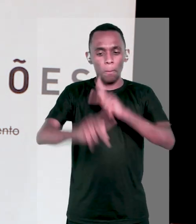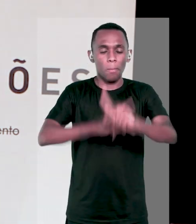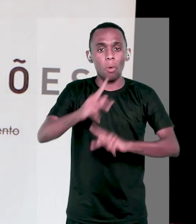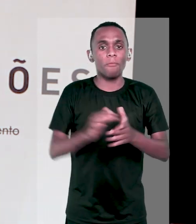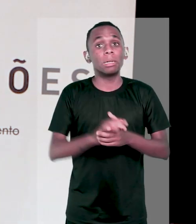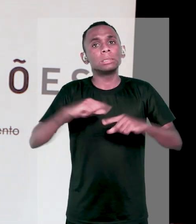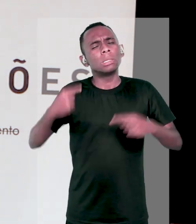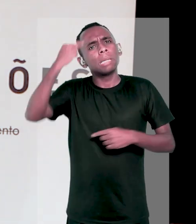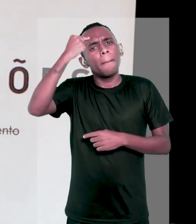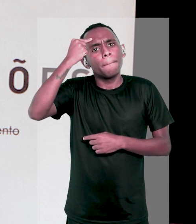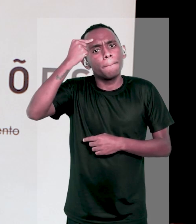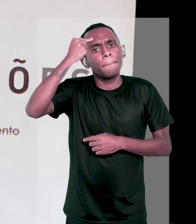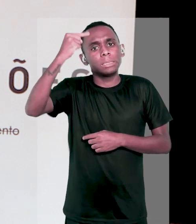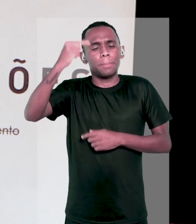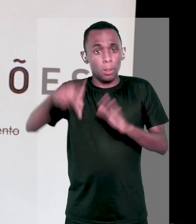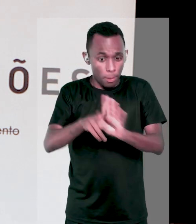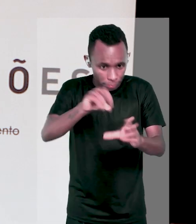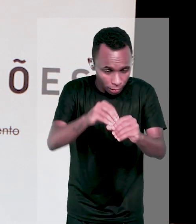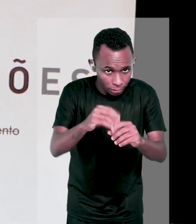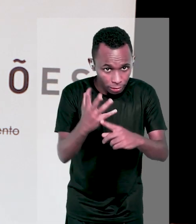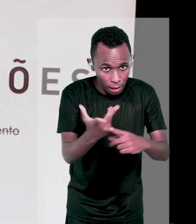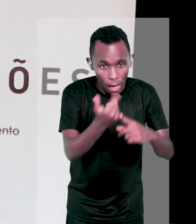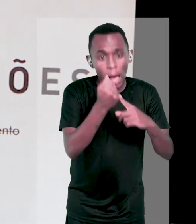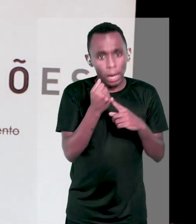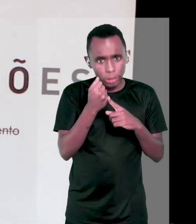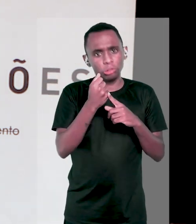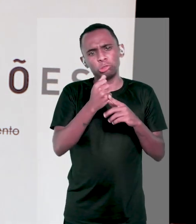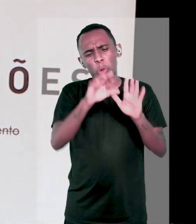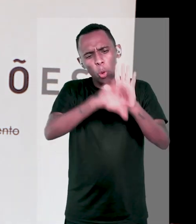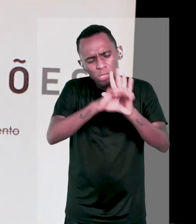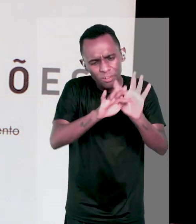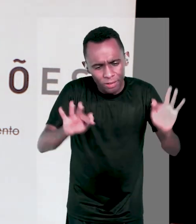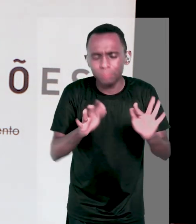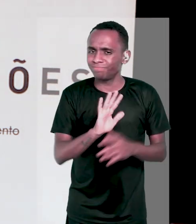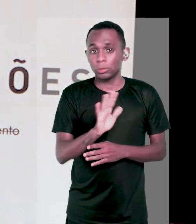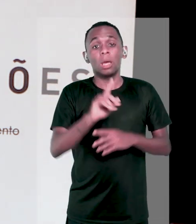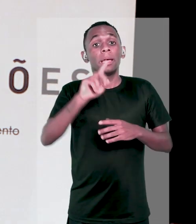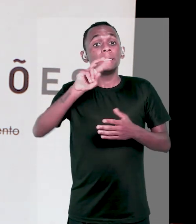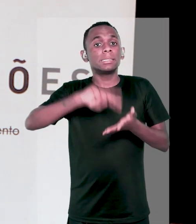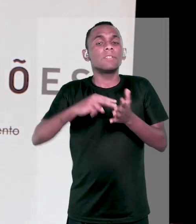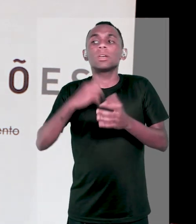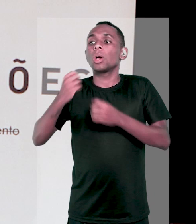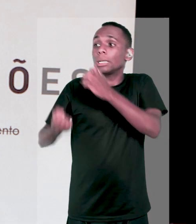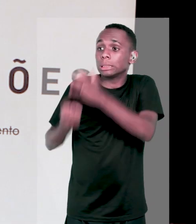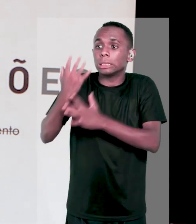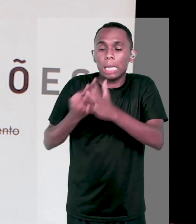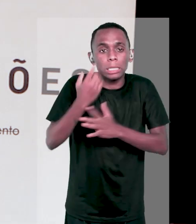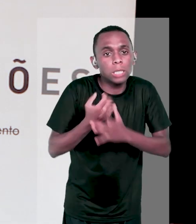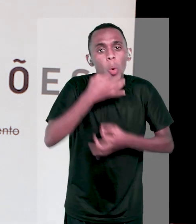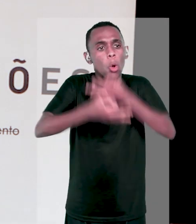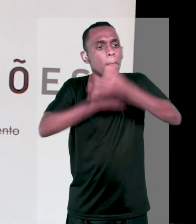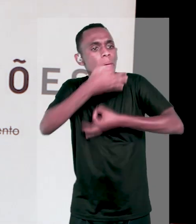incapazes de serem formulados pela obra por meio de conceitos e frases provocam comentários